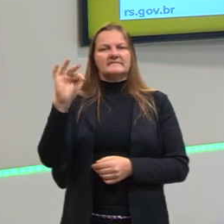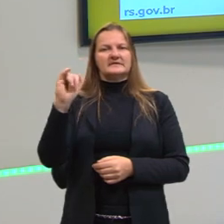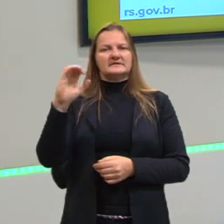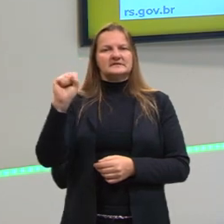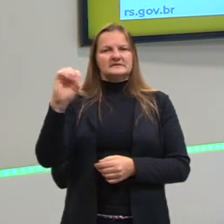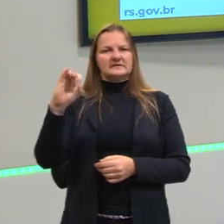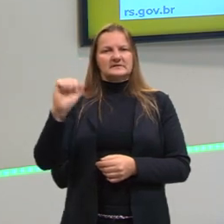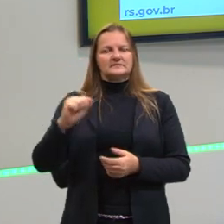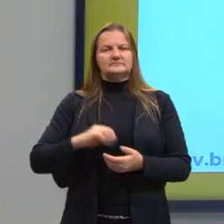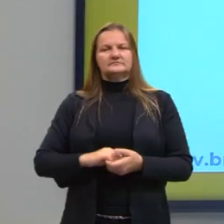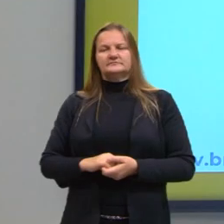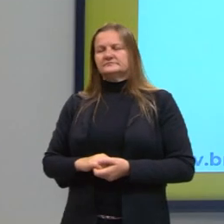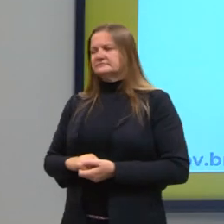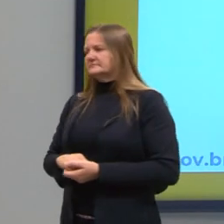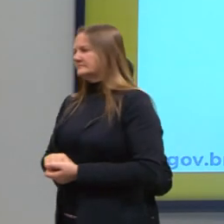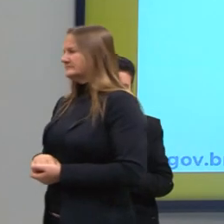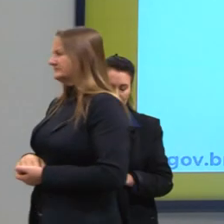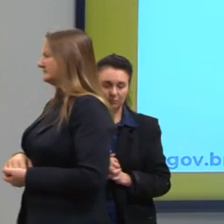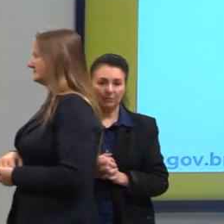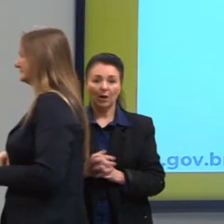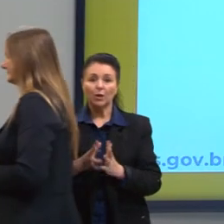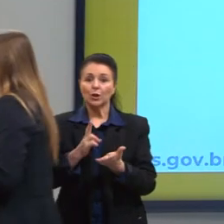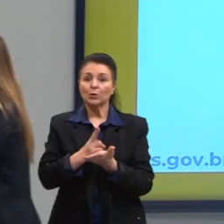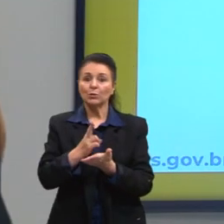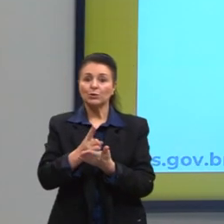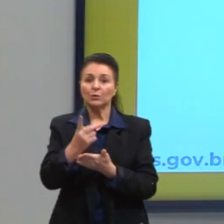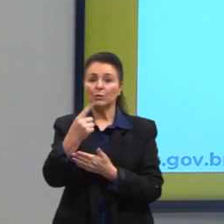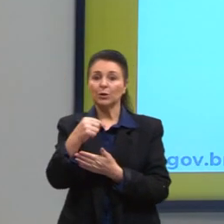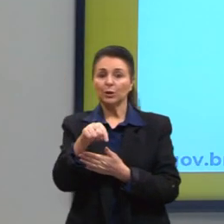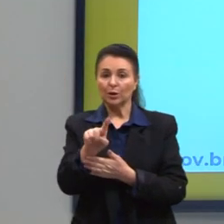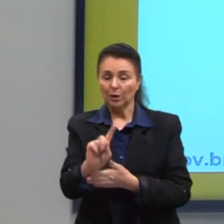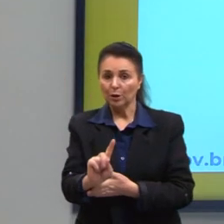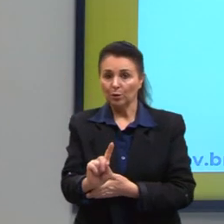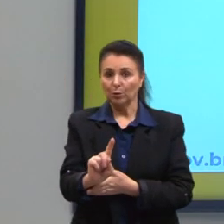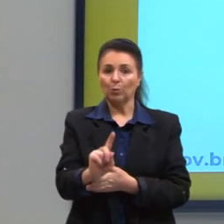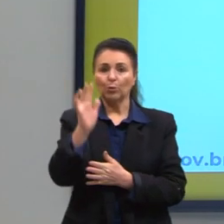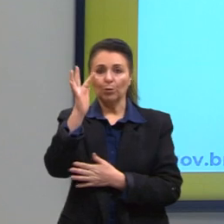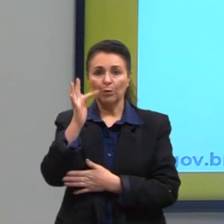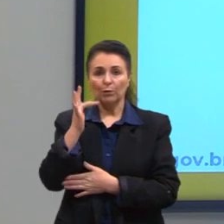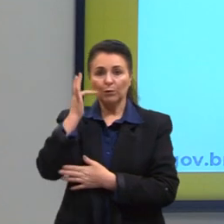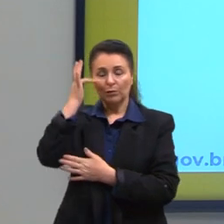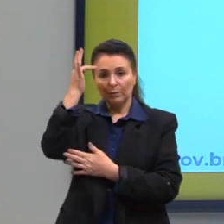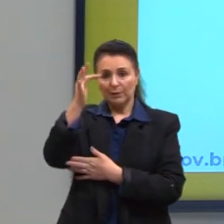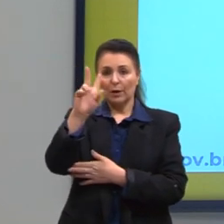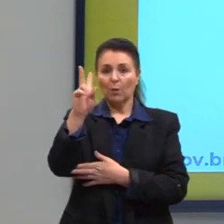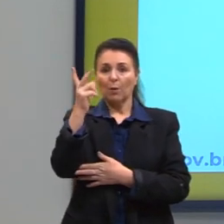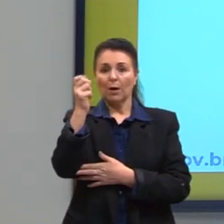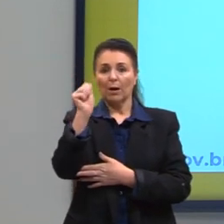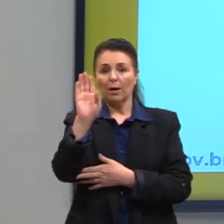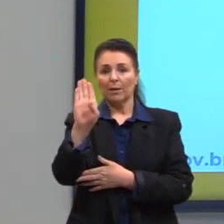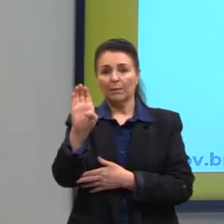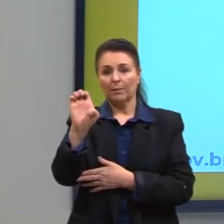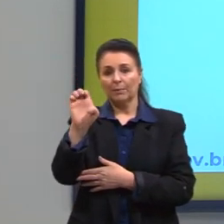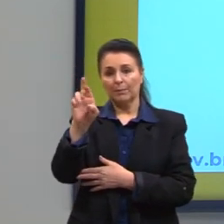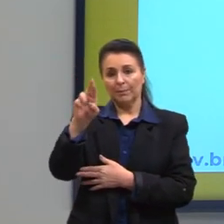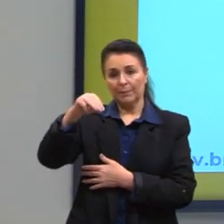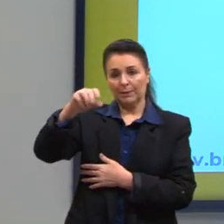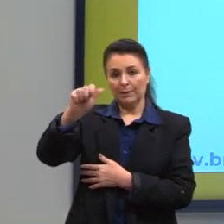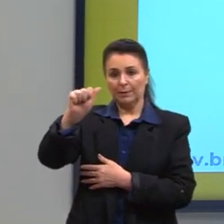antes Olá seguindo tem esse outro camarada aqui também que é um contemporâneo o rabo mas outro